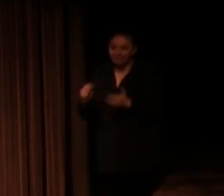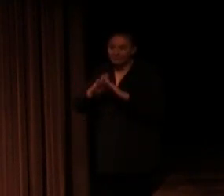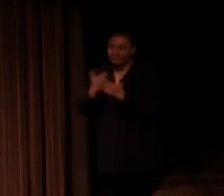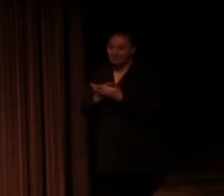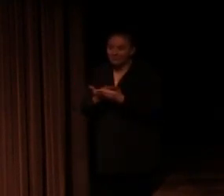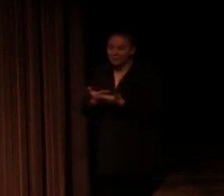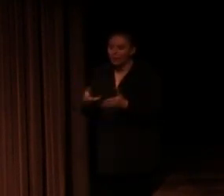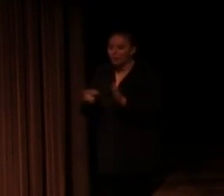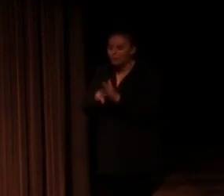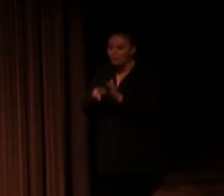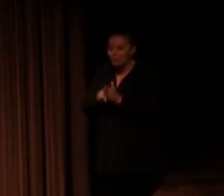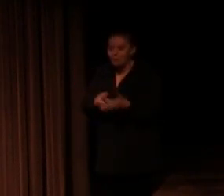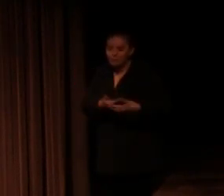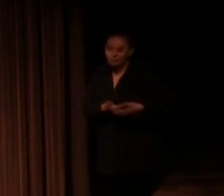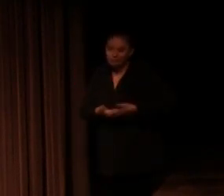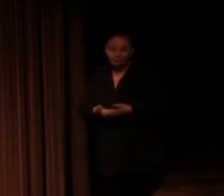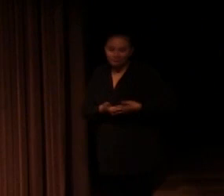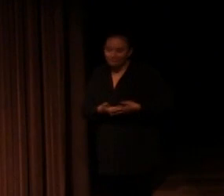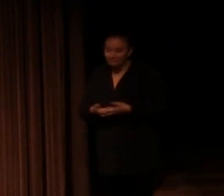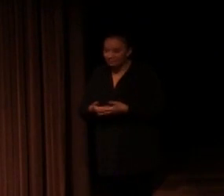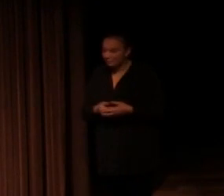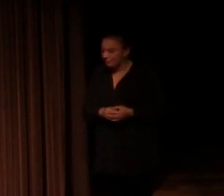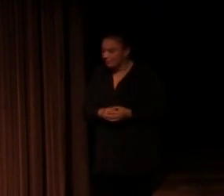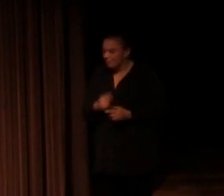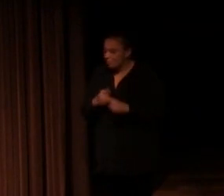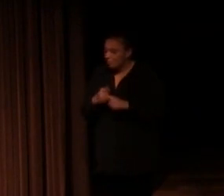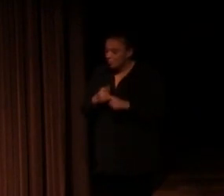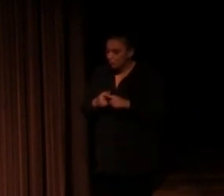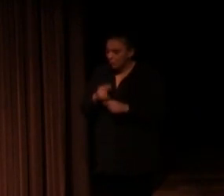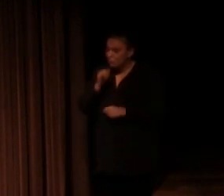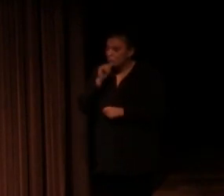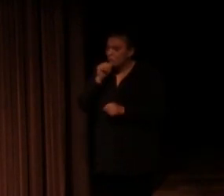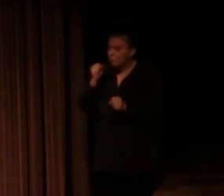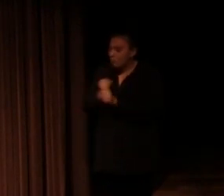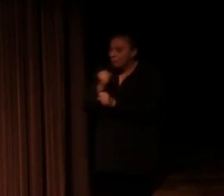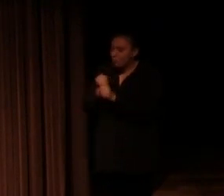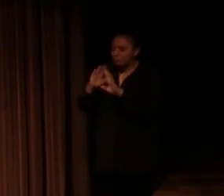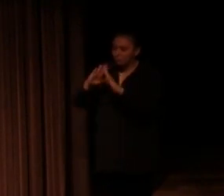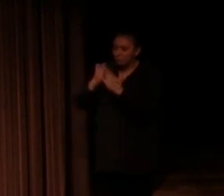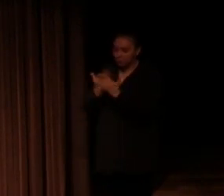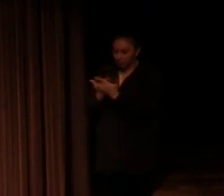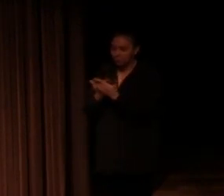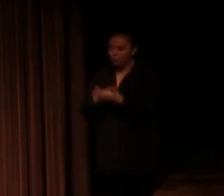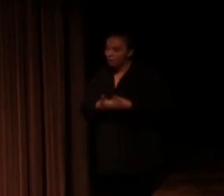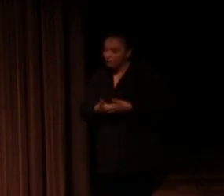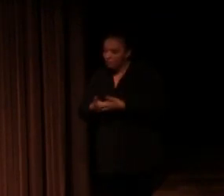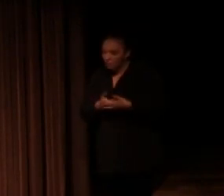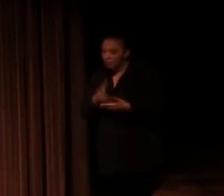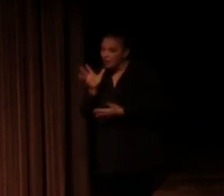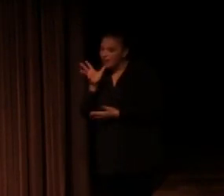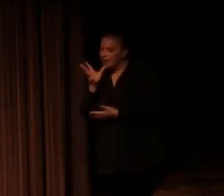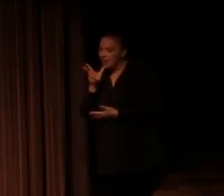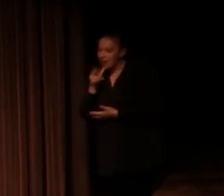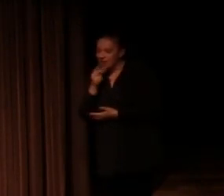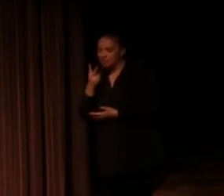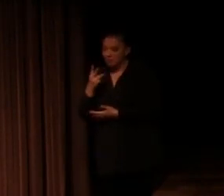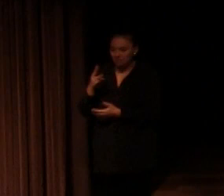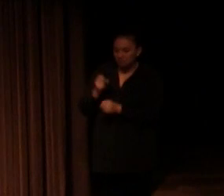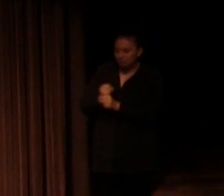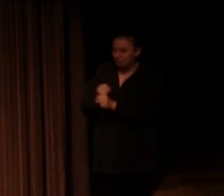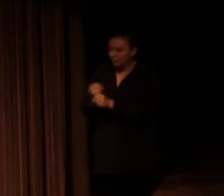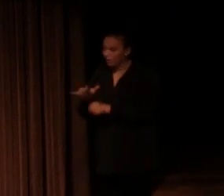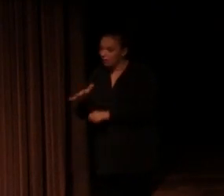passou quem não demora de 23 anos nenhuma uma empreitada como essa aí o país ea cidade de são paulo